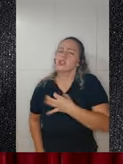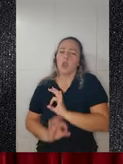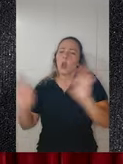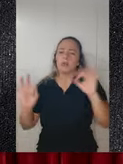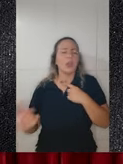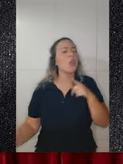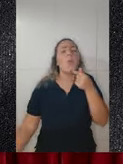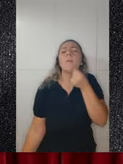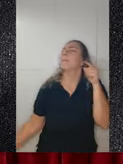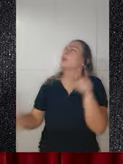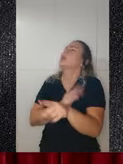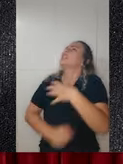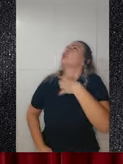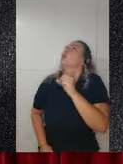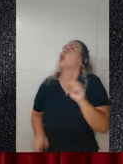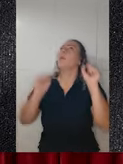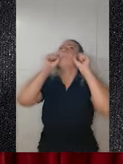achei...